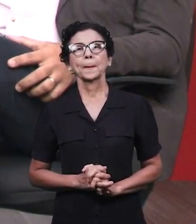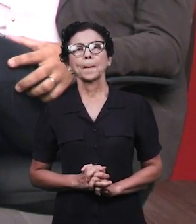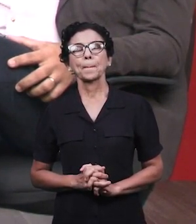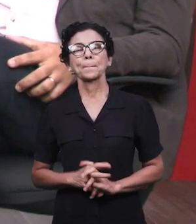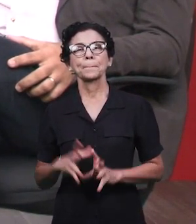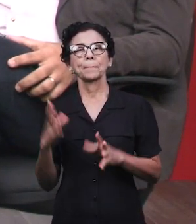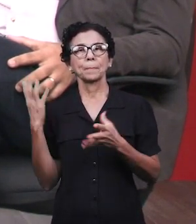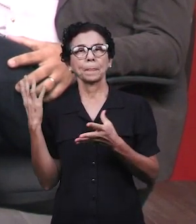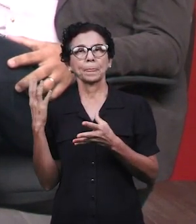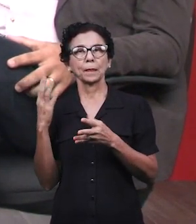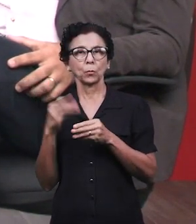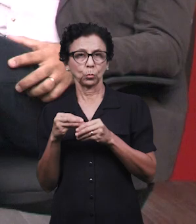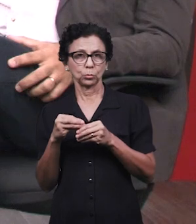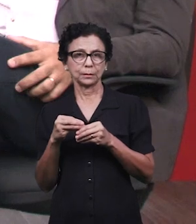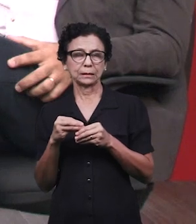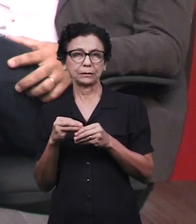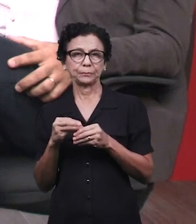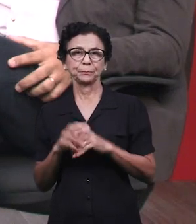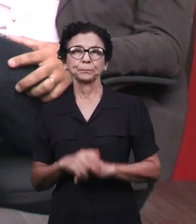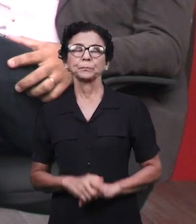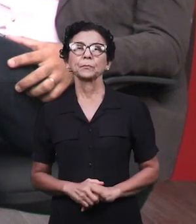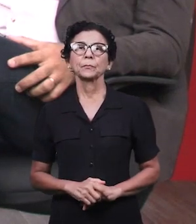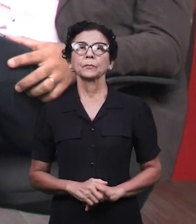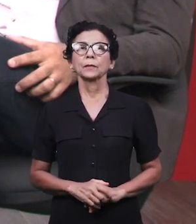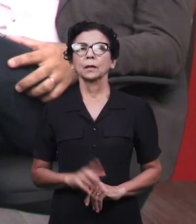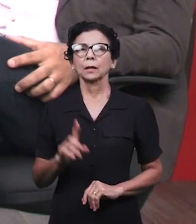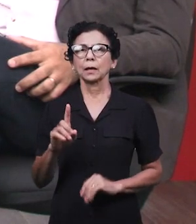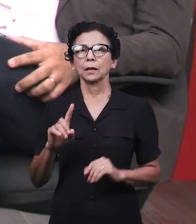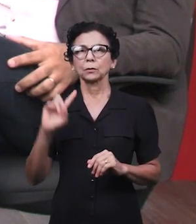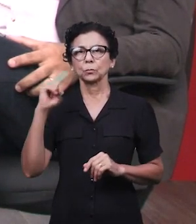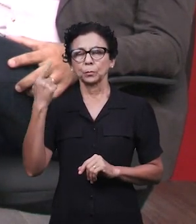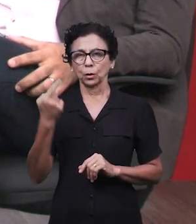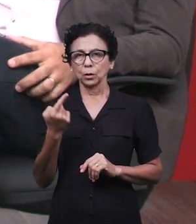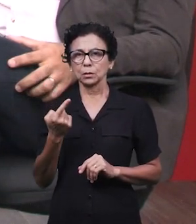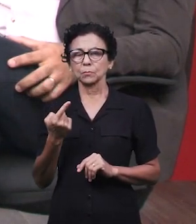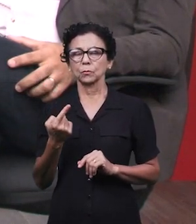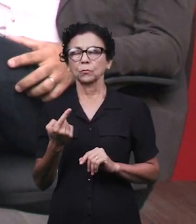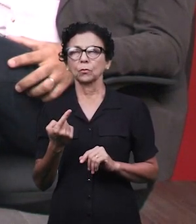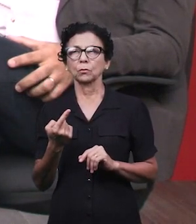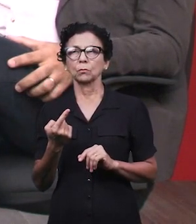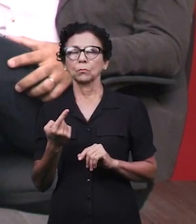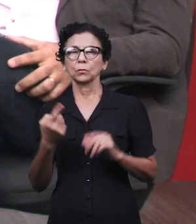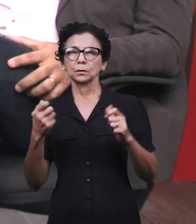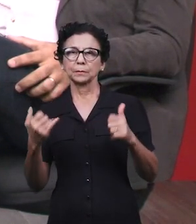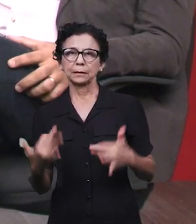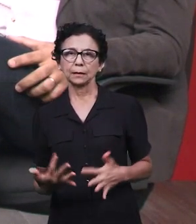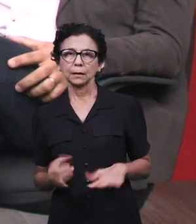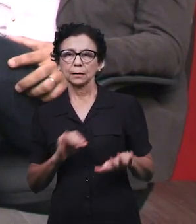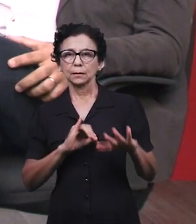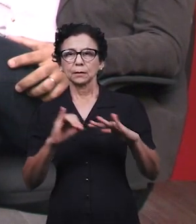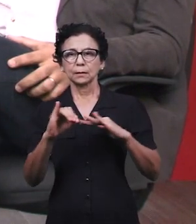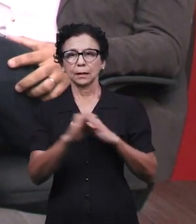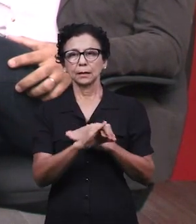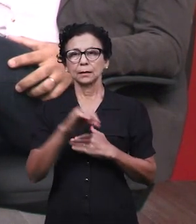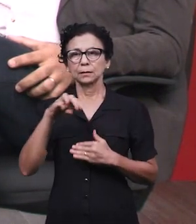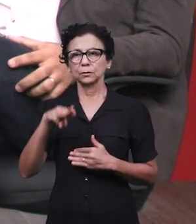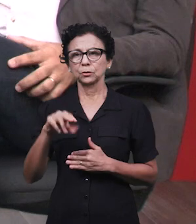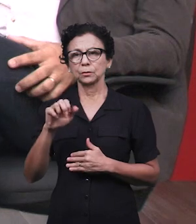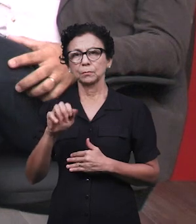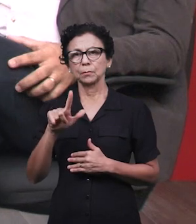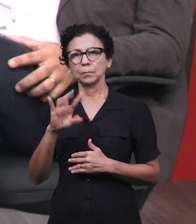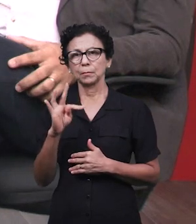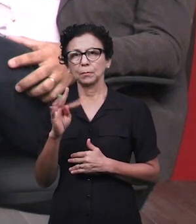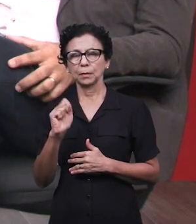vamos falar muito dessa ilha de Malta, né? Acontece muita coisa ali, né? Depois nós vamos chegar em Roma. Mas olha só, eu